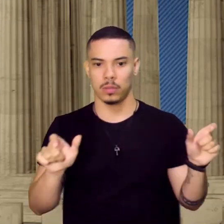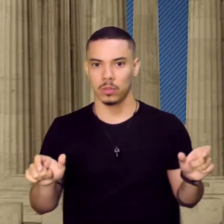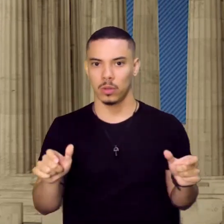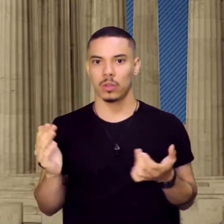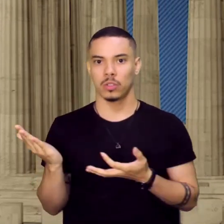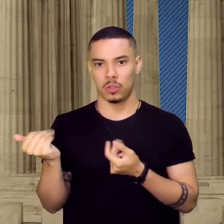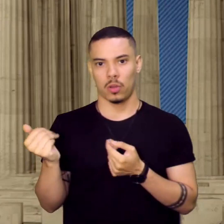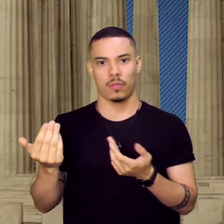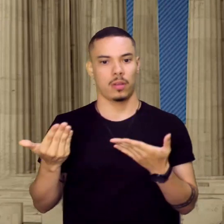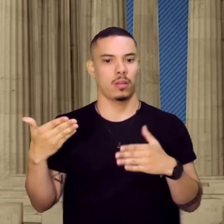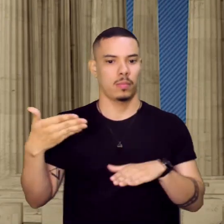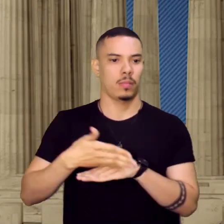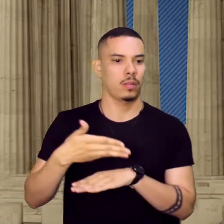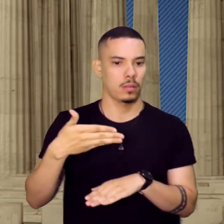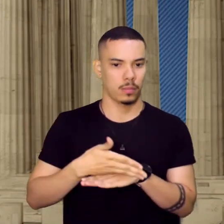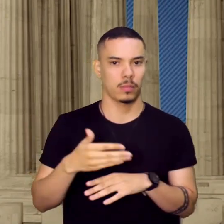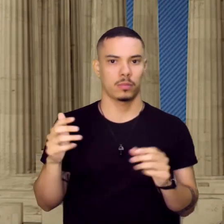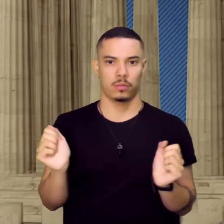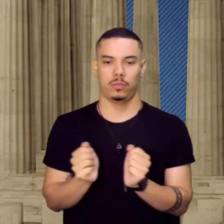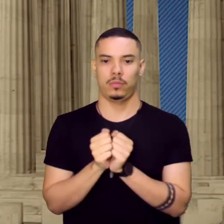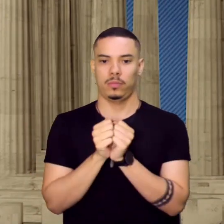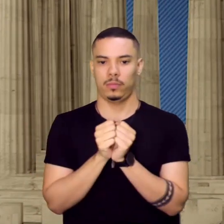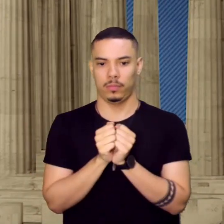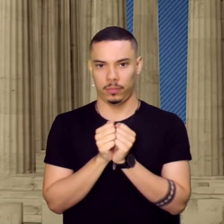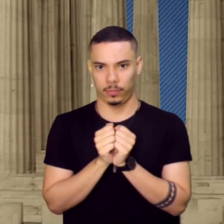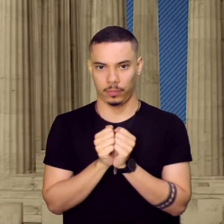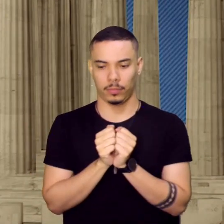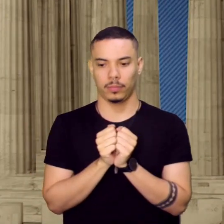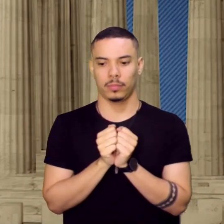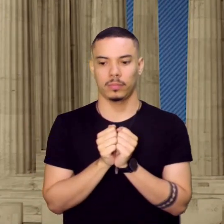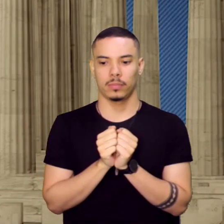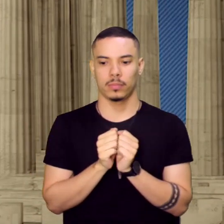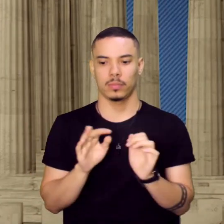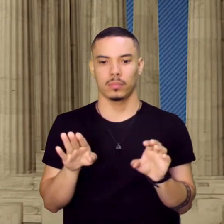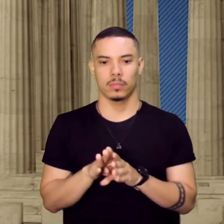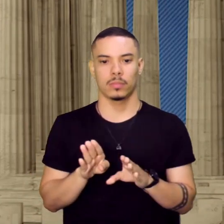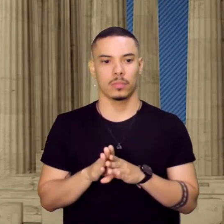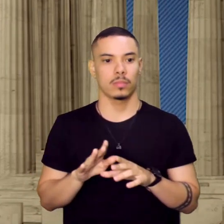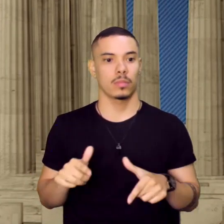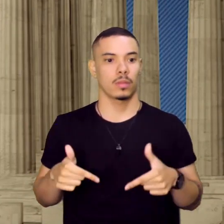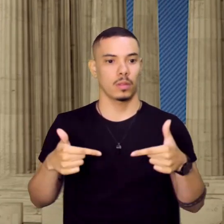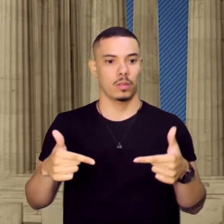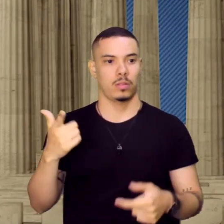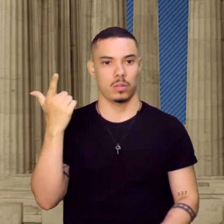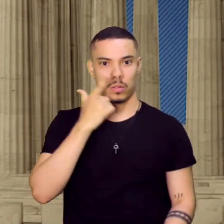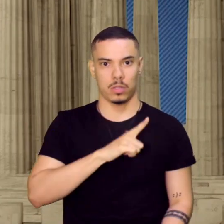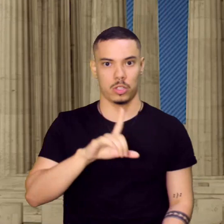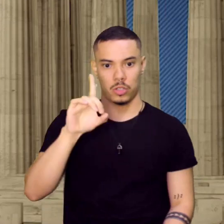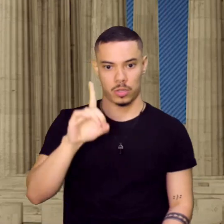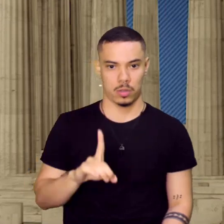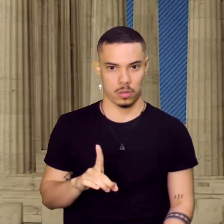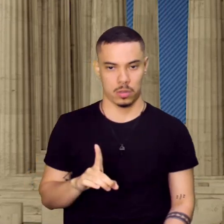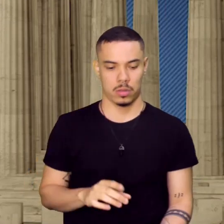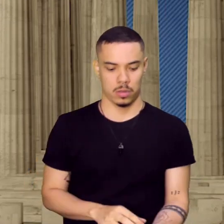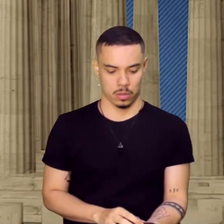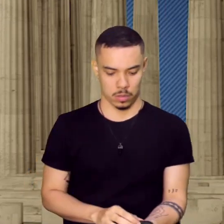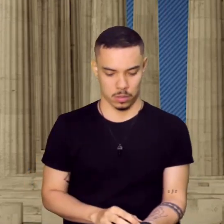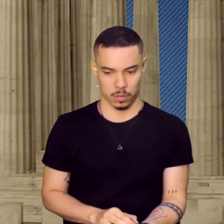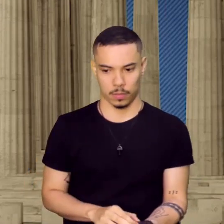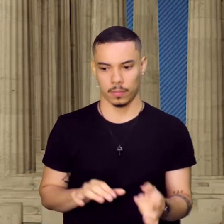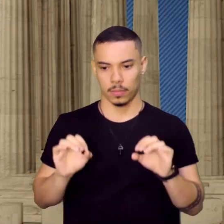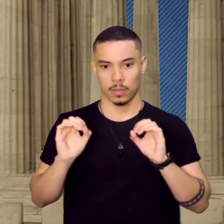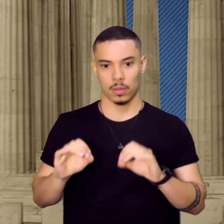vir participar fazer parte e agora direitos para jovens ele tem educação